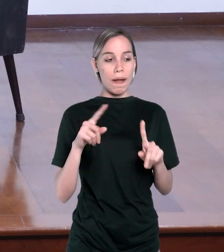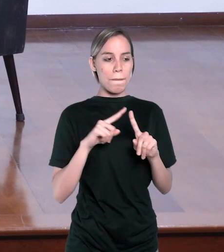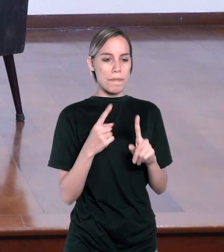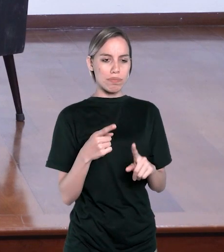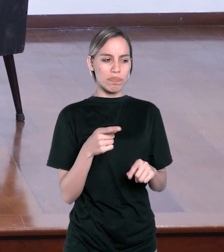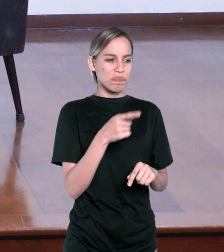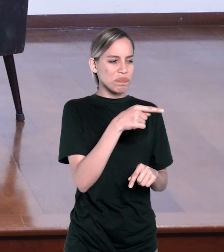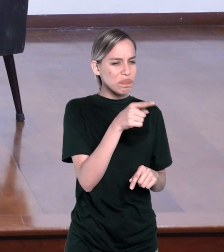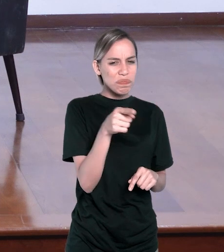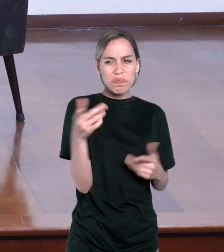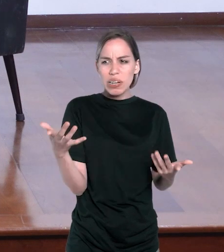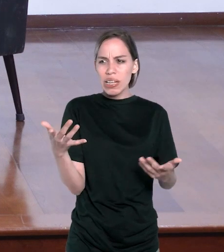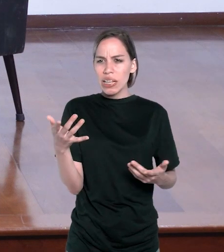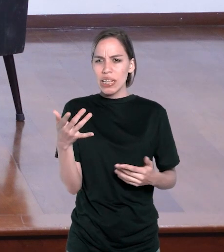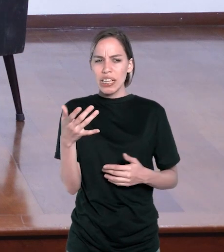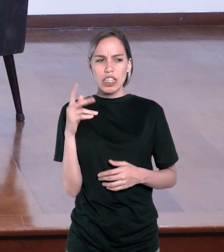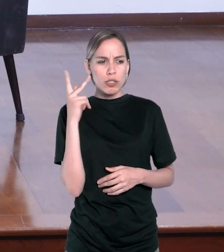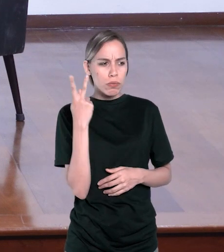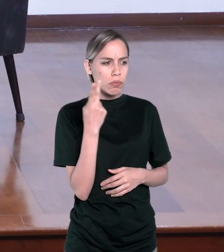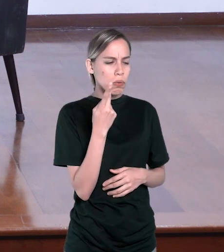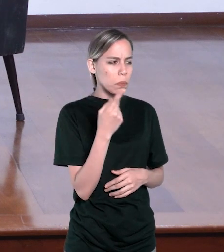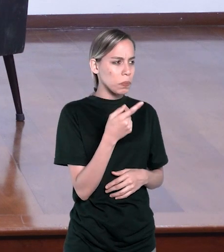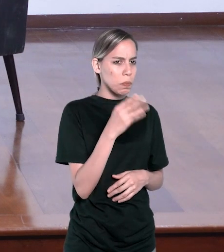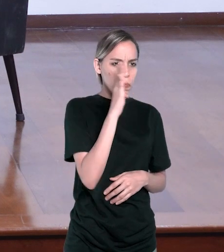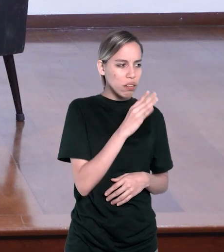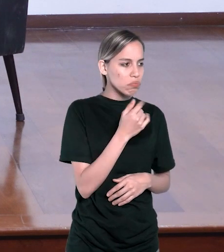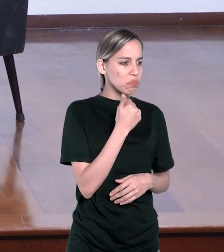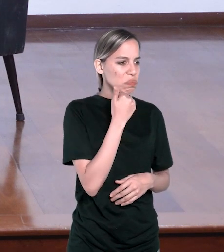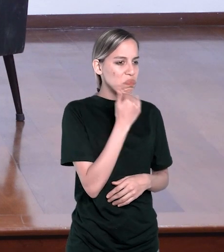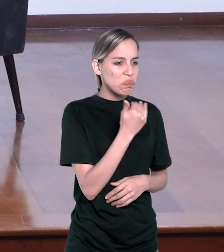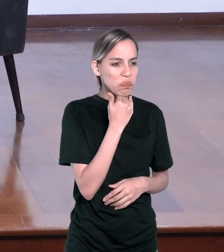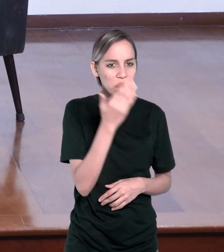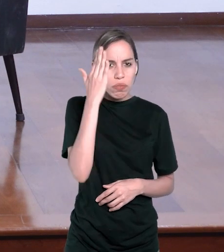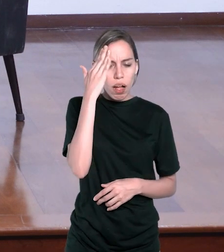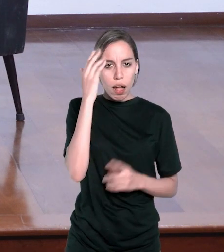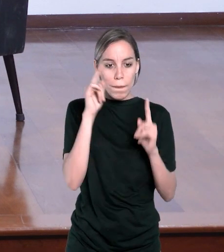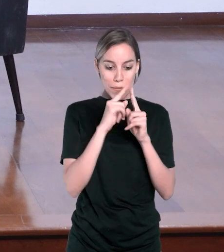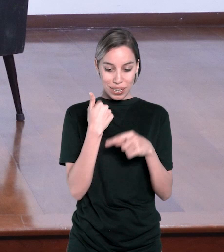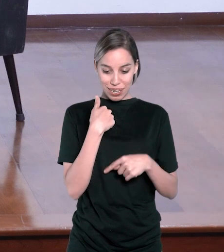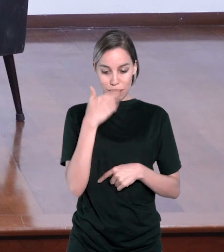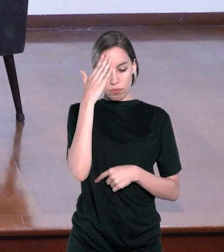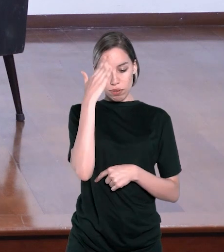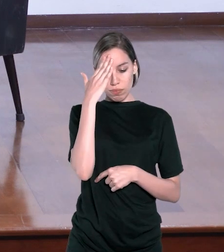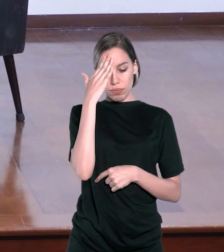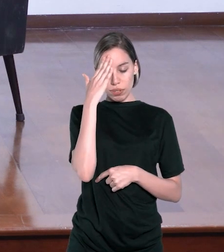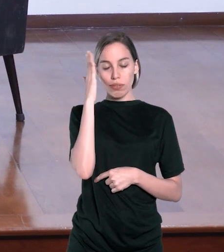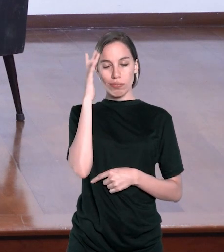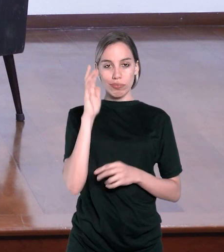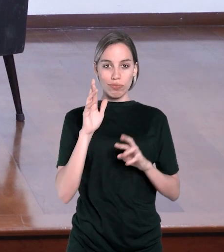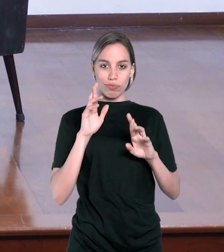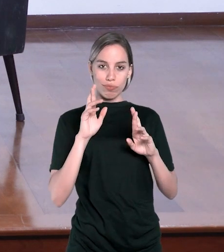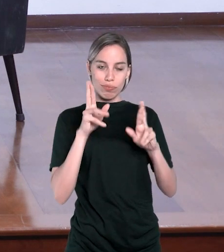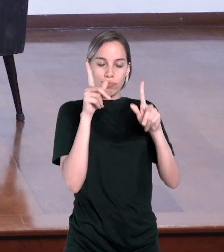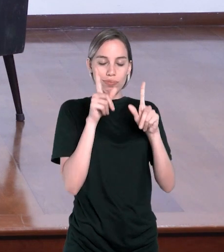as histórias do Rio de Janeiro, que só eu saberia contar. E foi um pouco isso que me levou a escrever A Vida